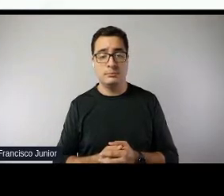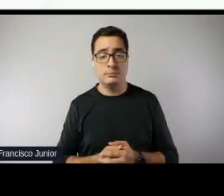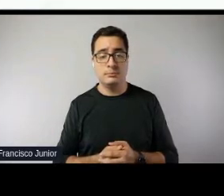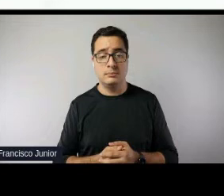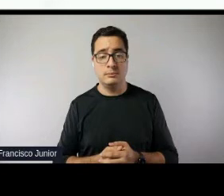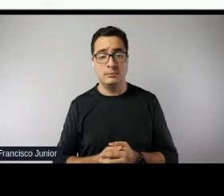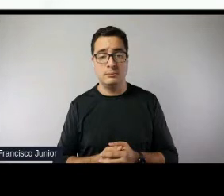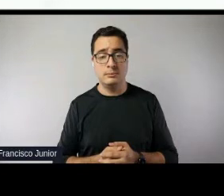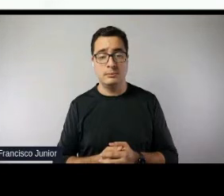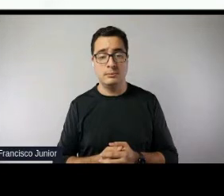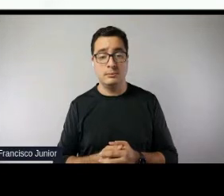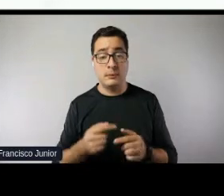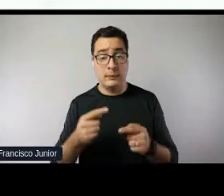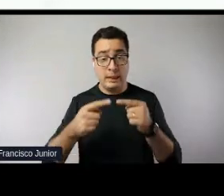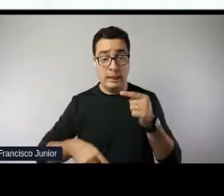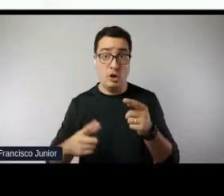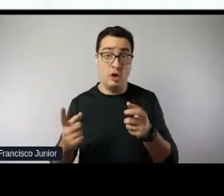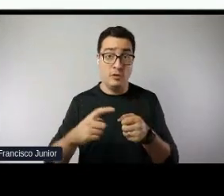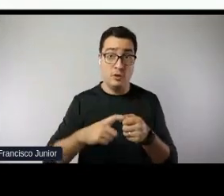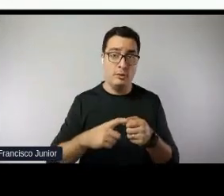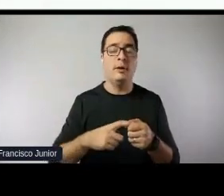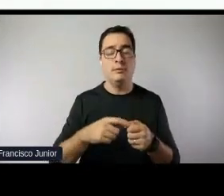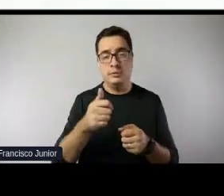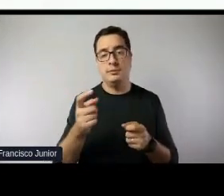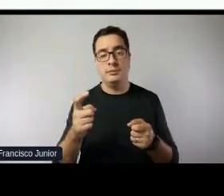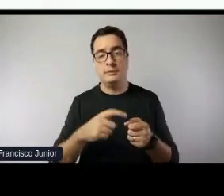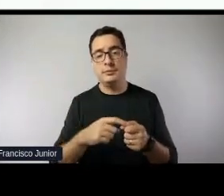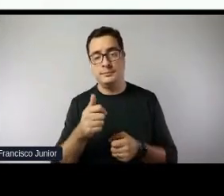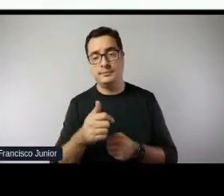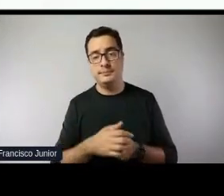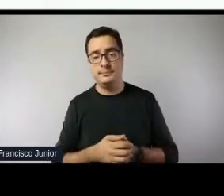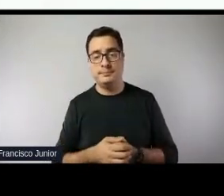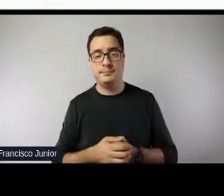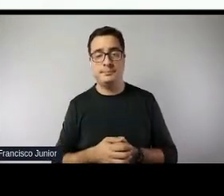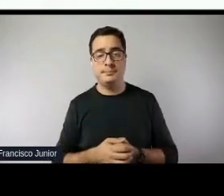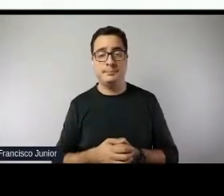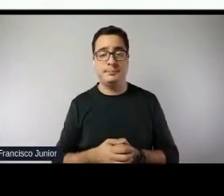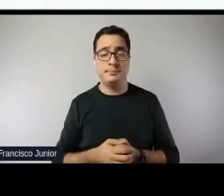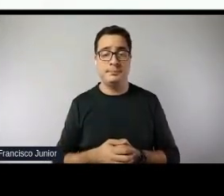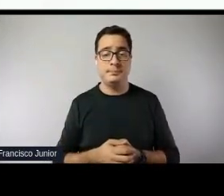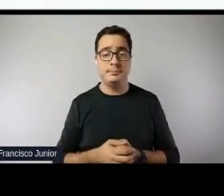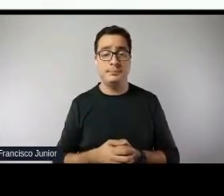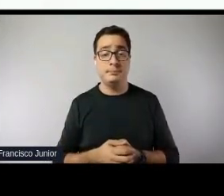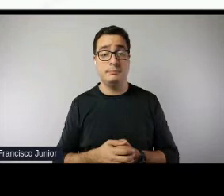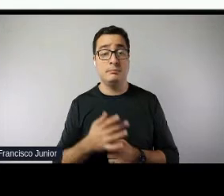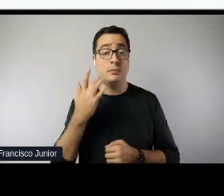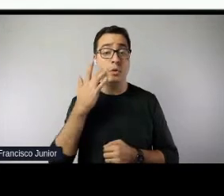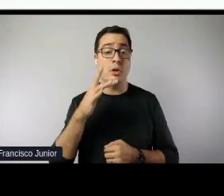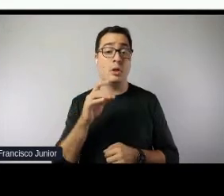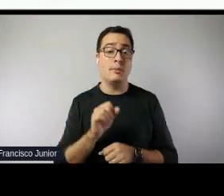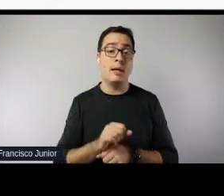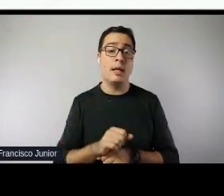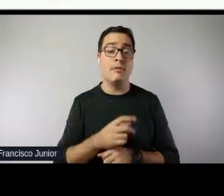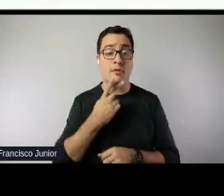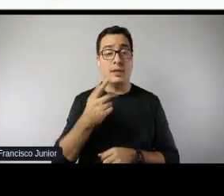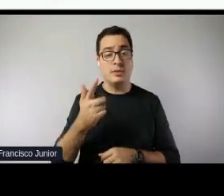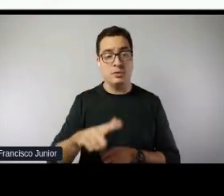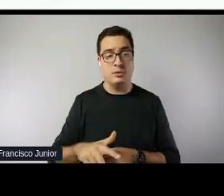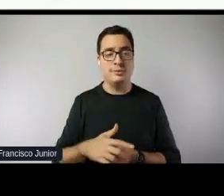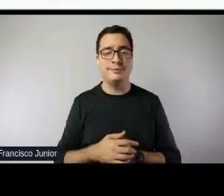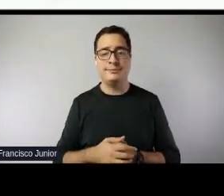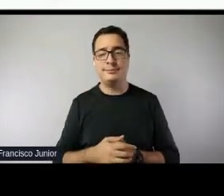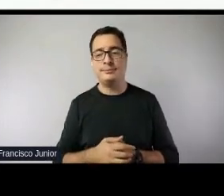Pronto, deu uma caída. Voltou? Voltou. Pronto. Não sei onde parou, mas eu vou repetir, então.